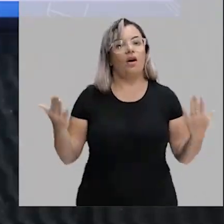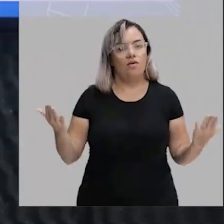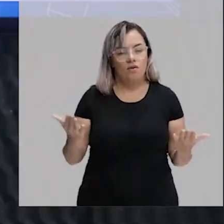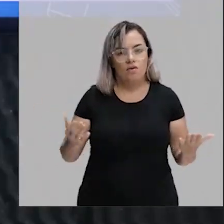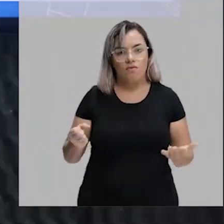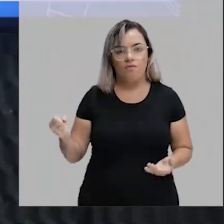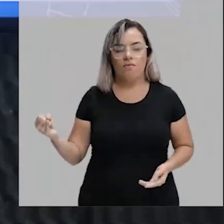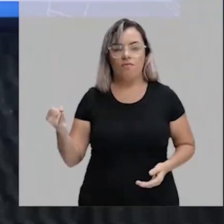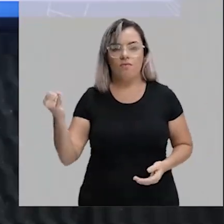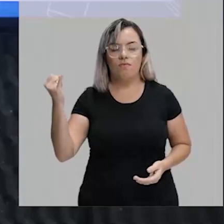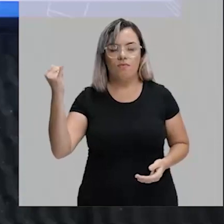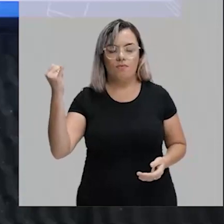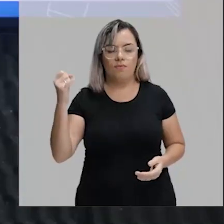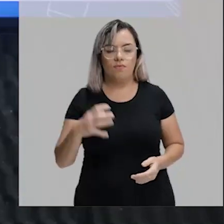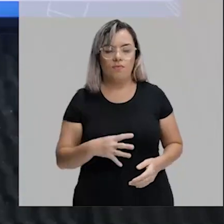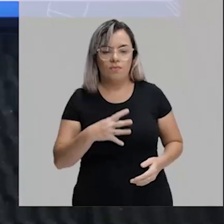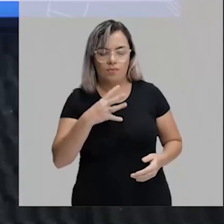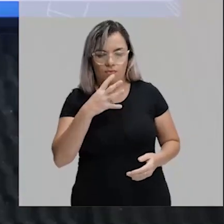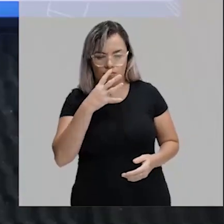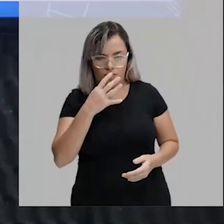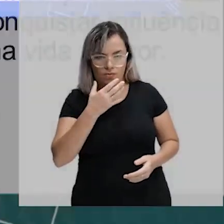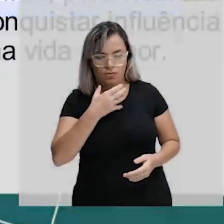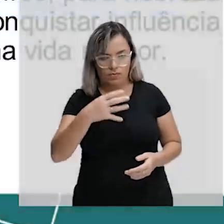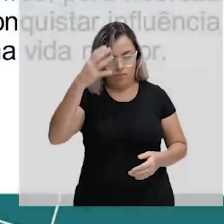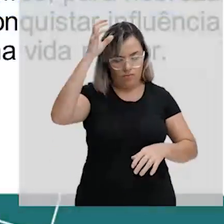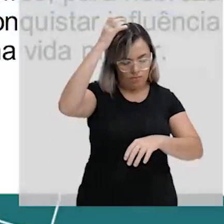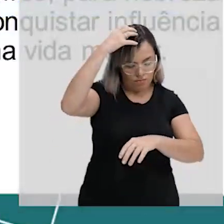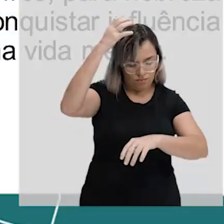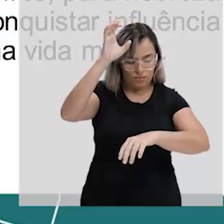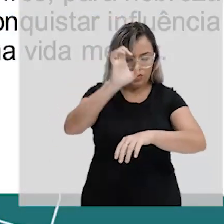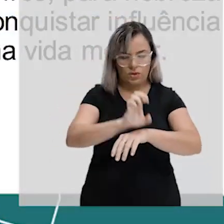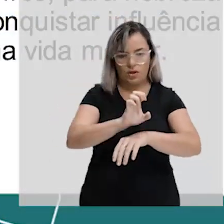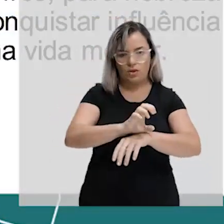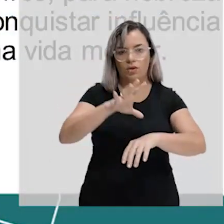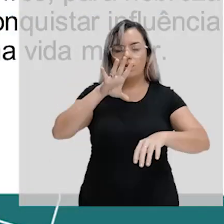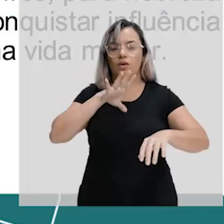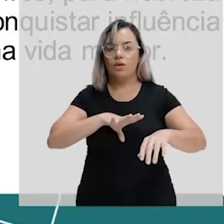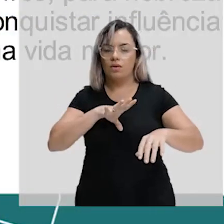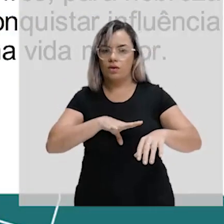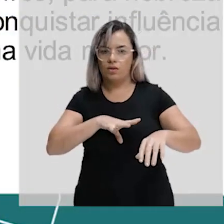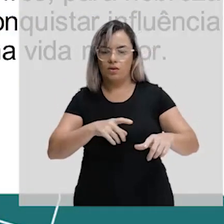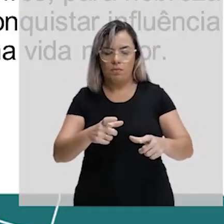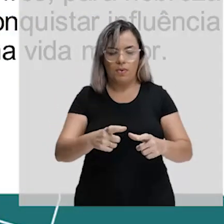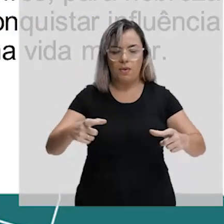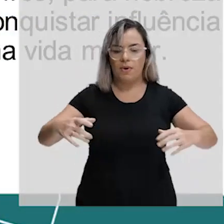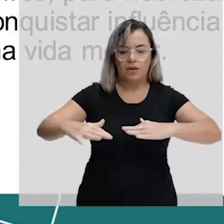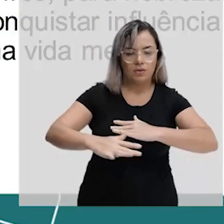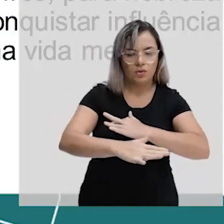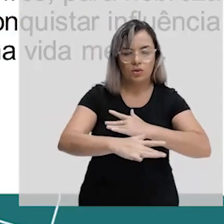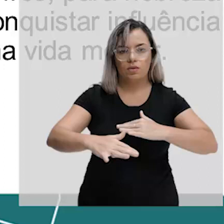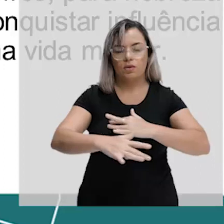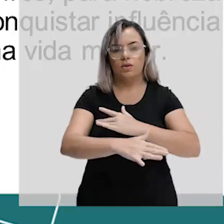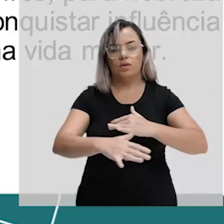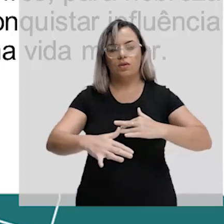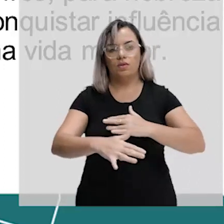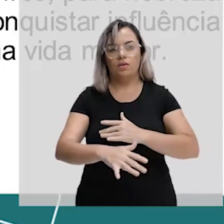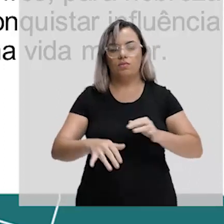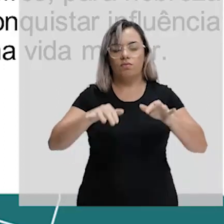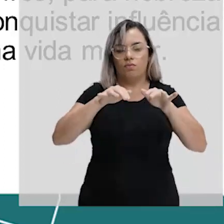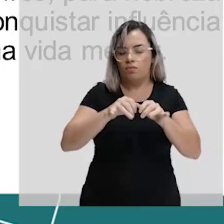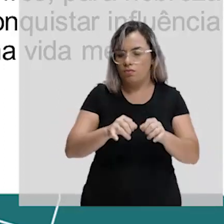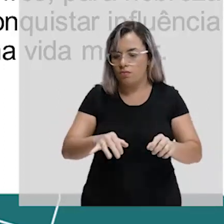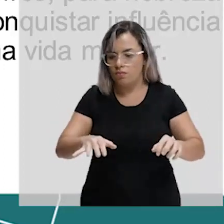observar que para a coroa, para o Estado português, para a metrópole portuguesa, a